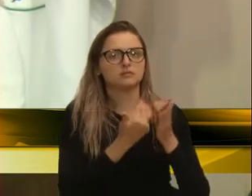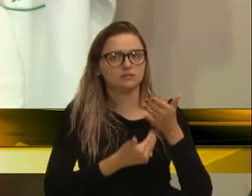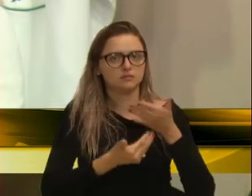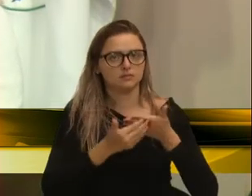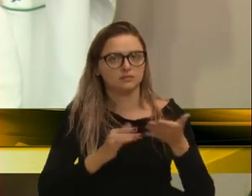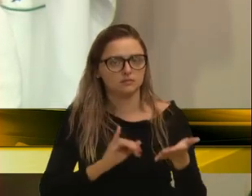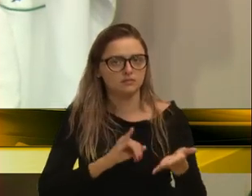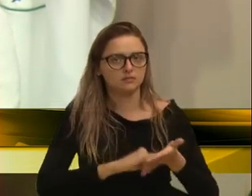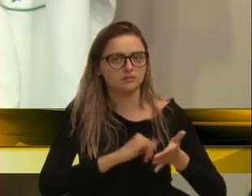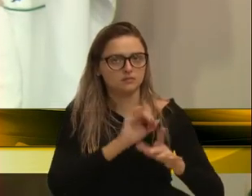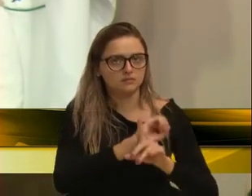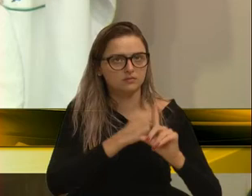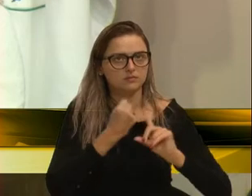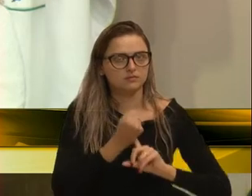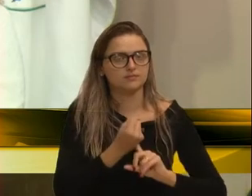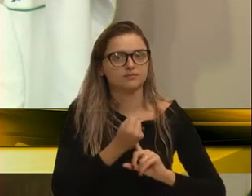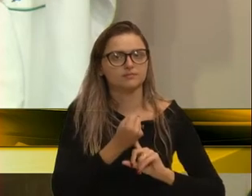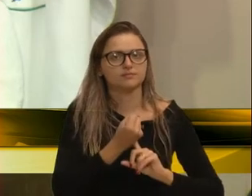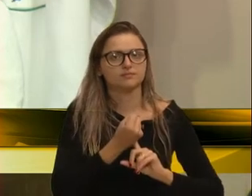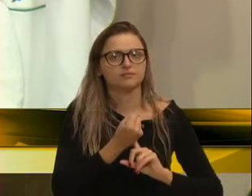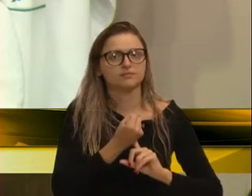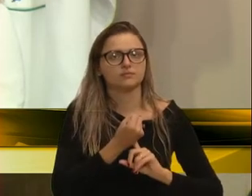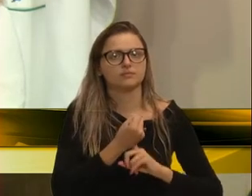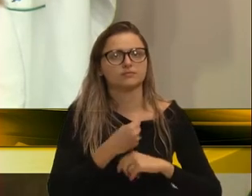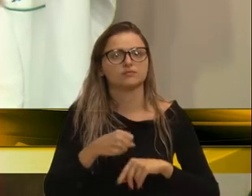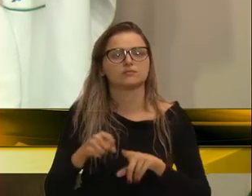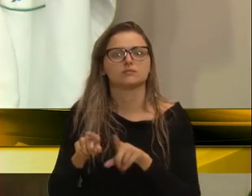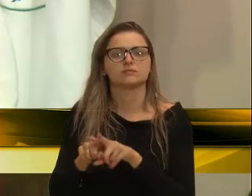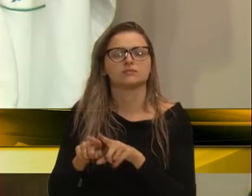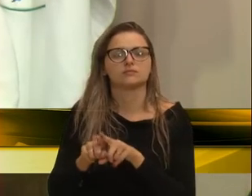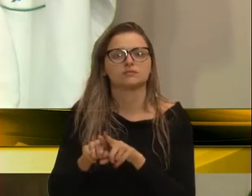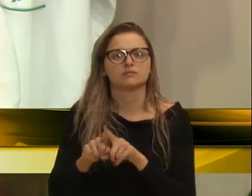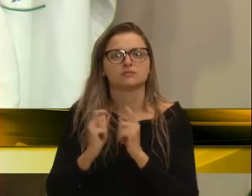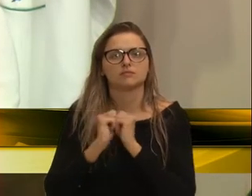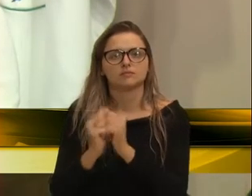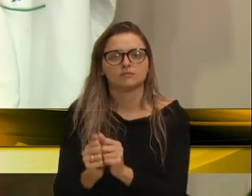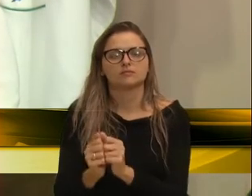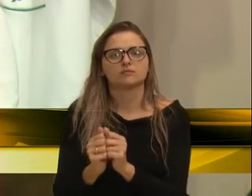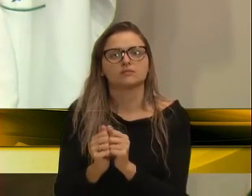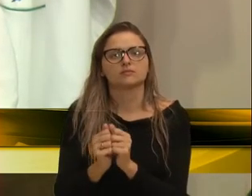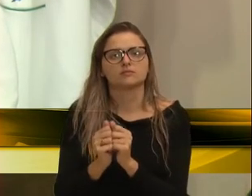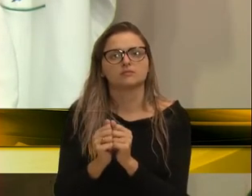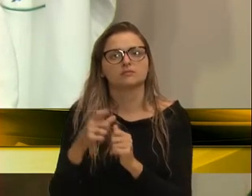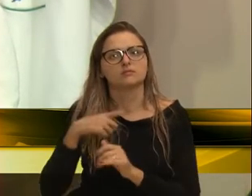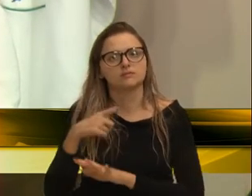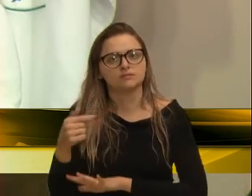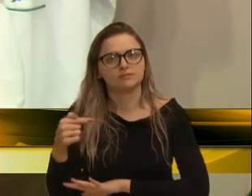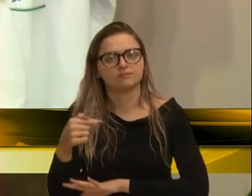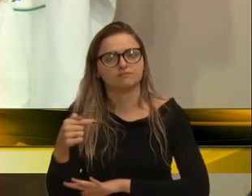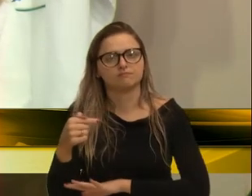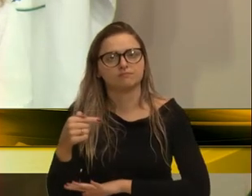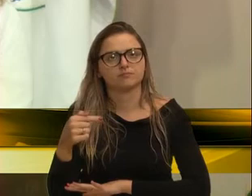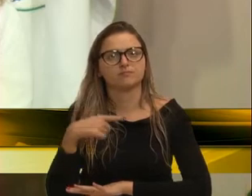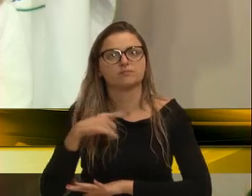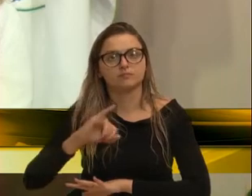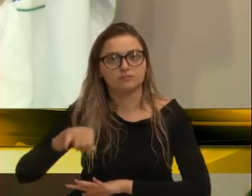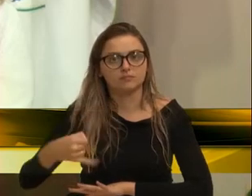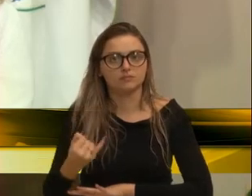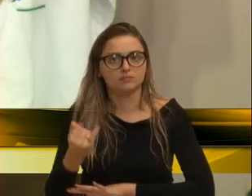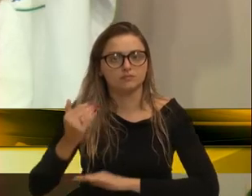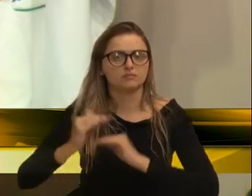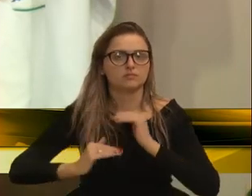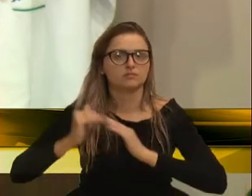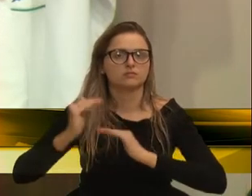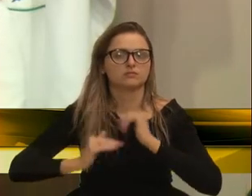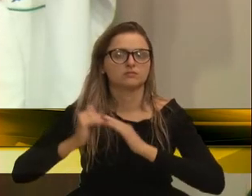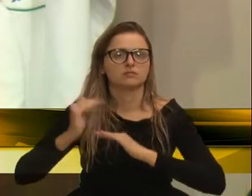sociais, né, devidos aos demais empregados, custos menores de produção, oportunidade de exercer